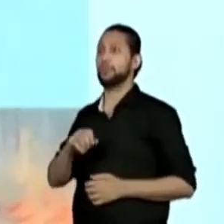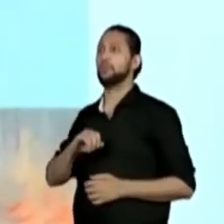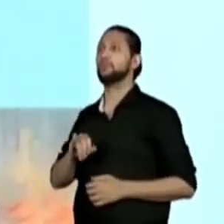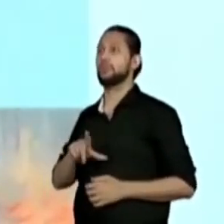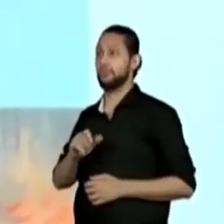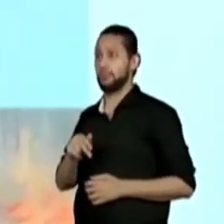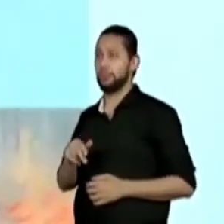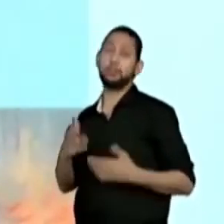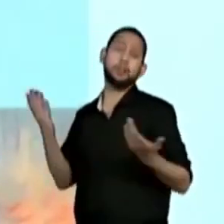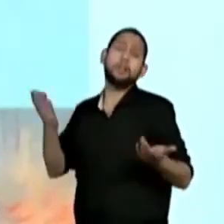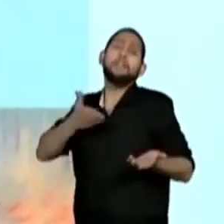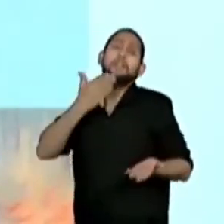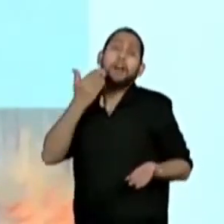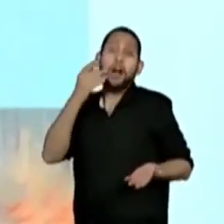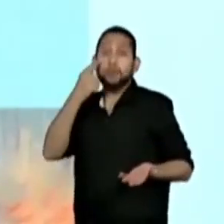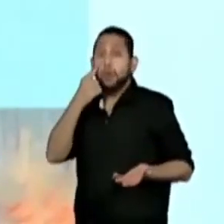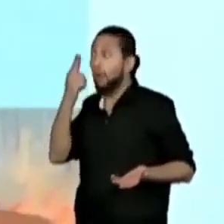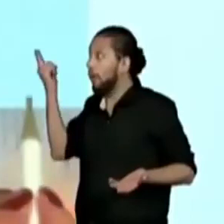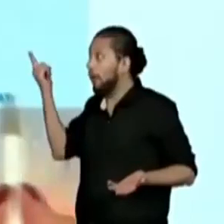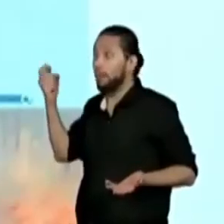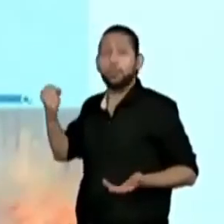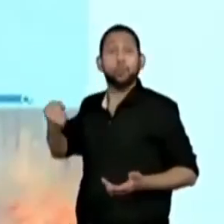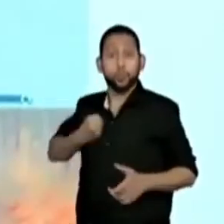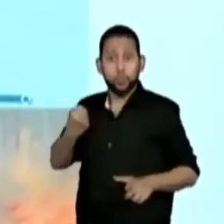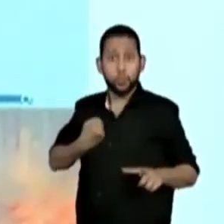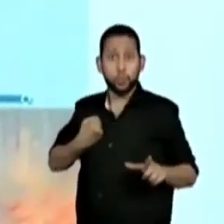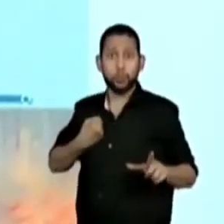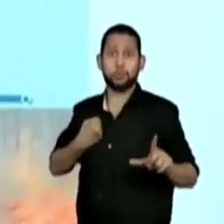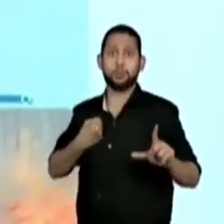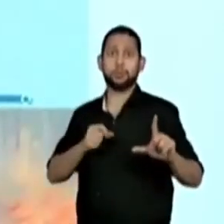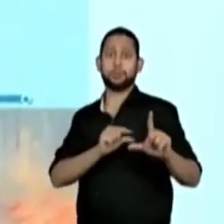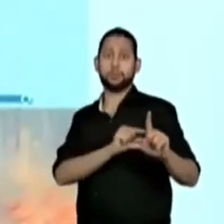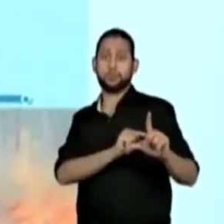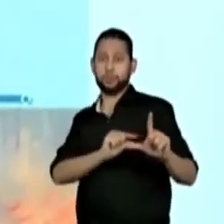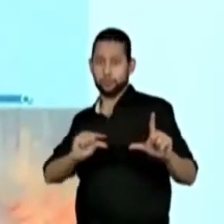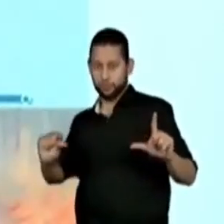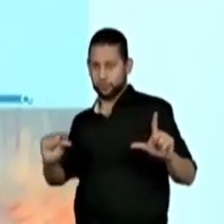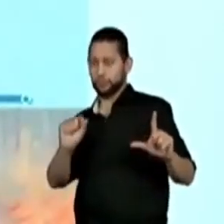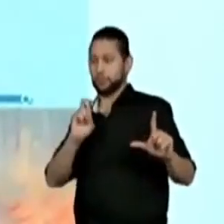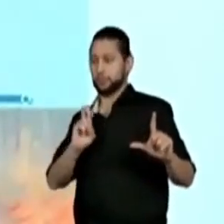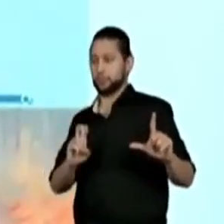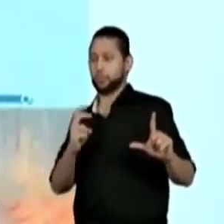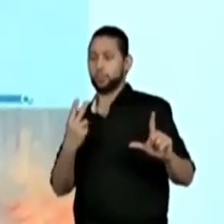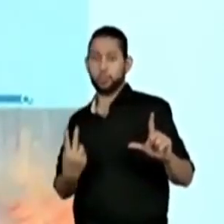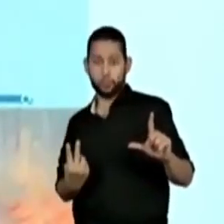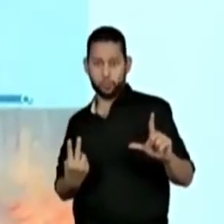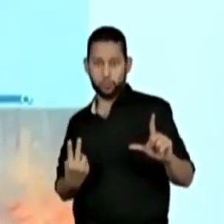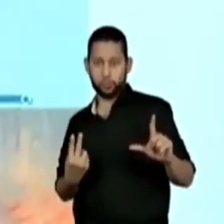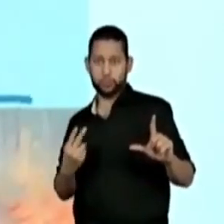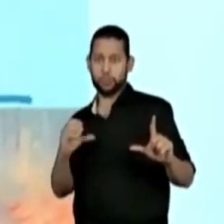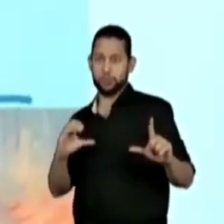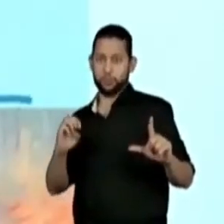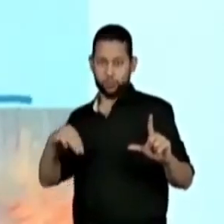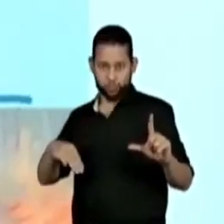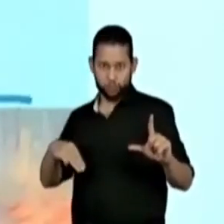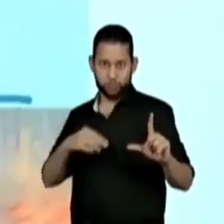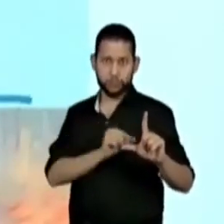as medidas tá fácil né pessoal a gente encontra ela aqui na nossa ficha técnica tá 52